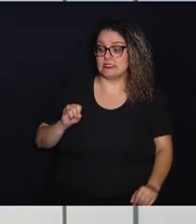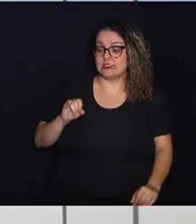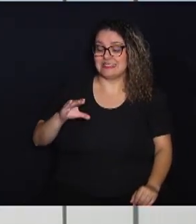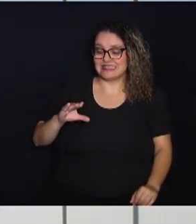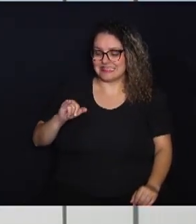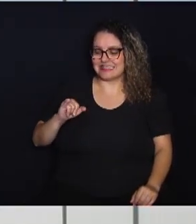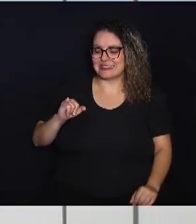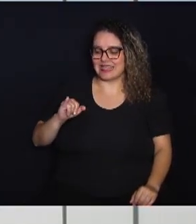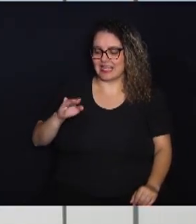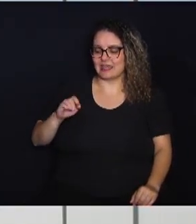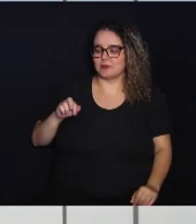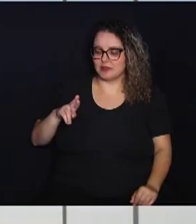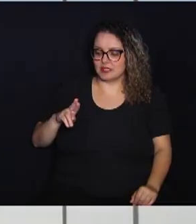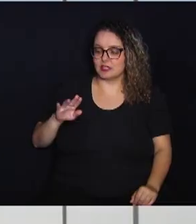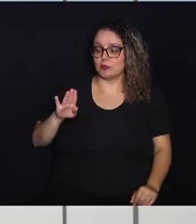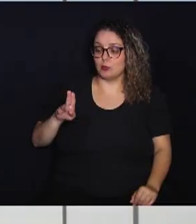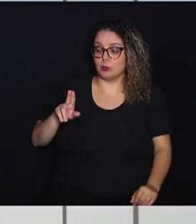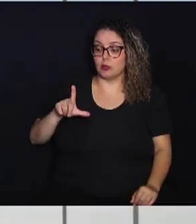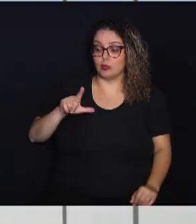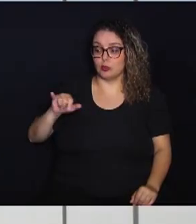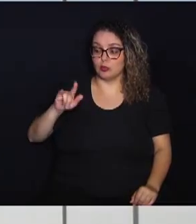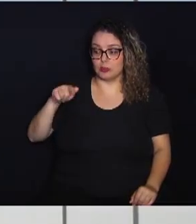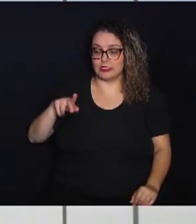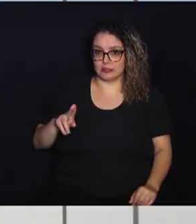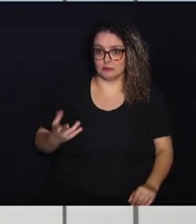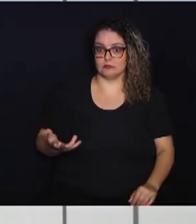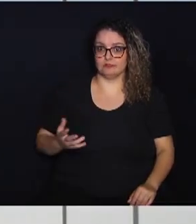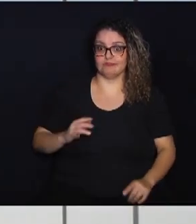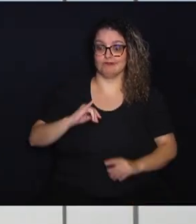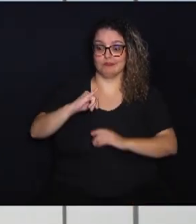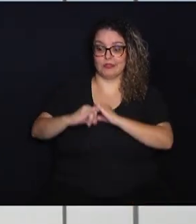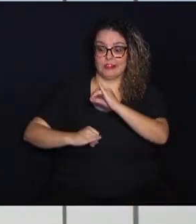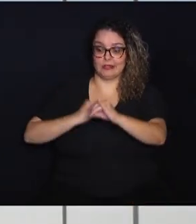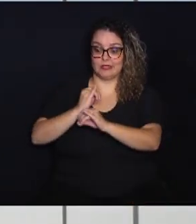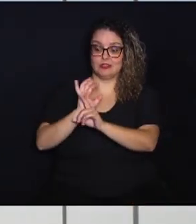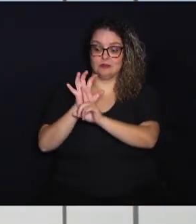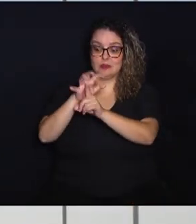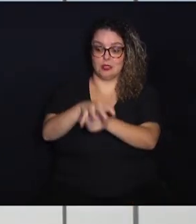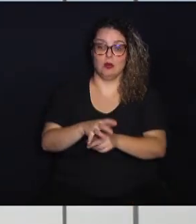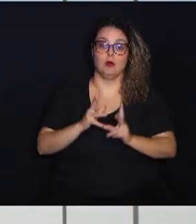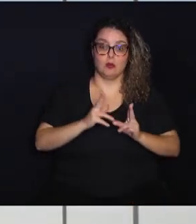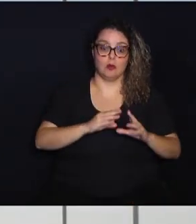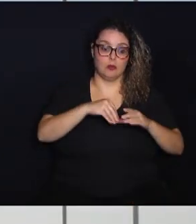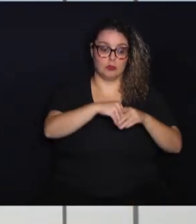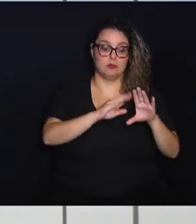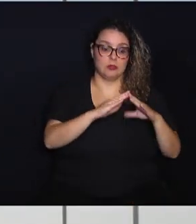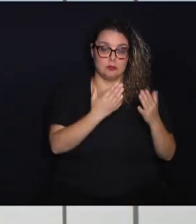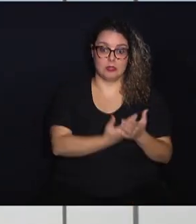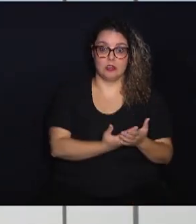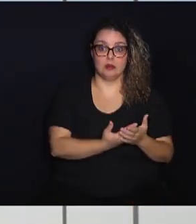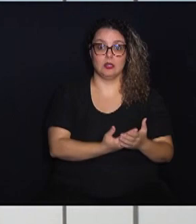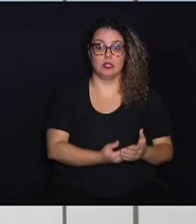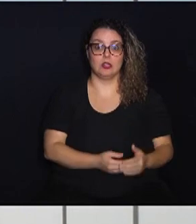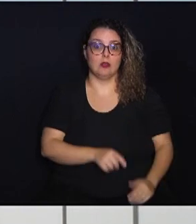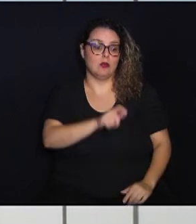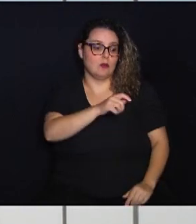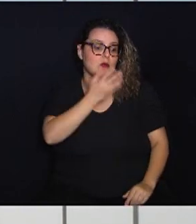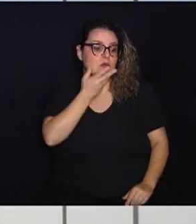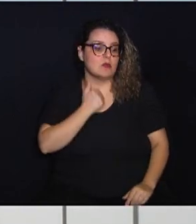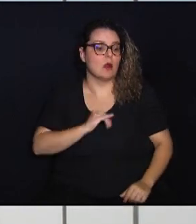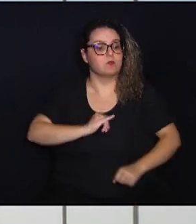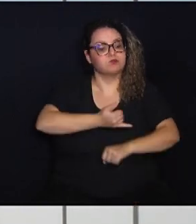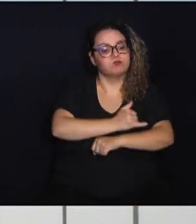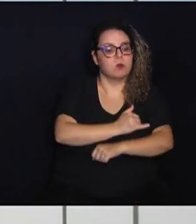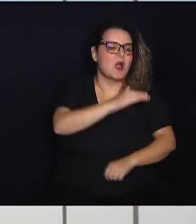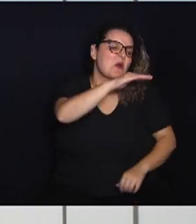exemplo. Assim como as nossas crianças sofrem bullying na escola, né? O que é bullying? Uma criança que é chamada de gordinho, de